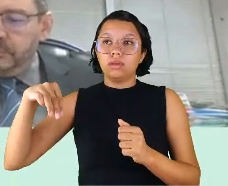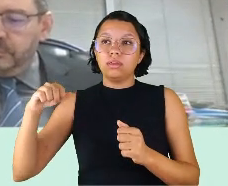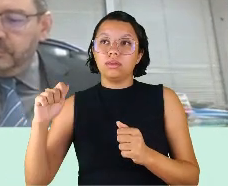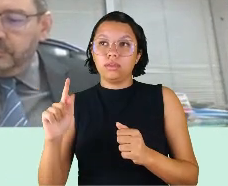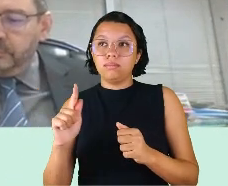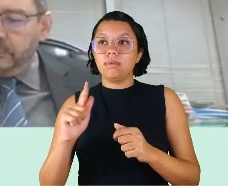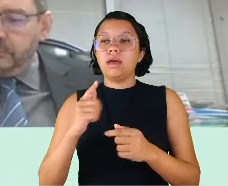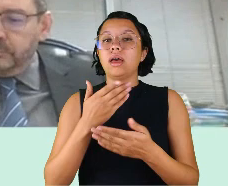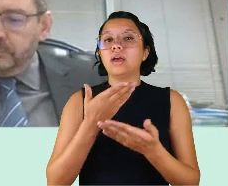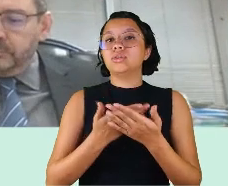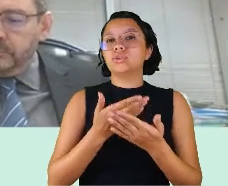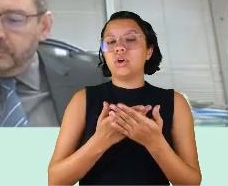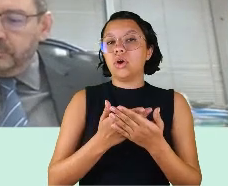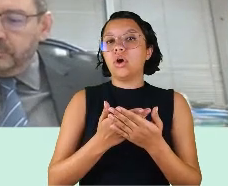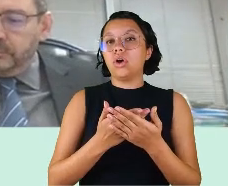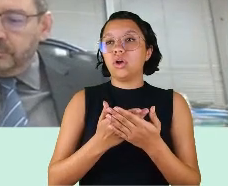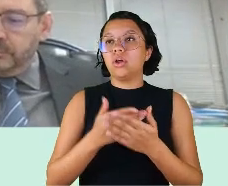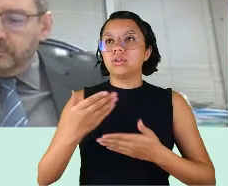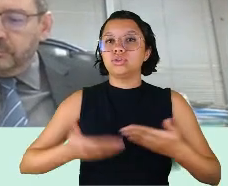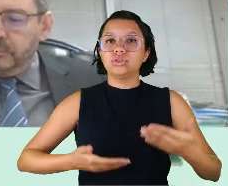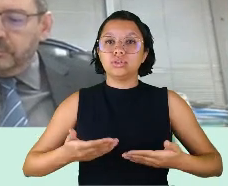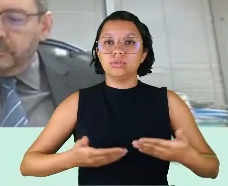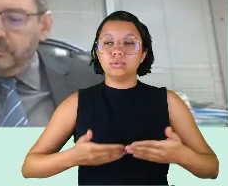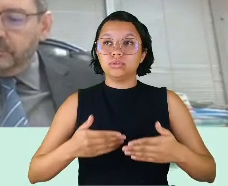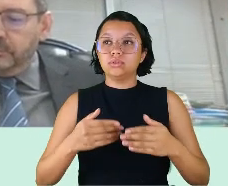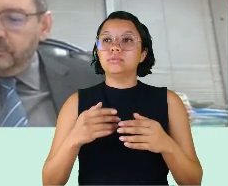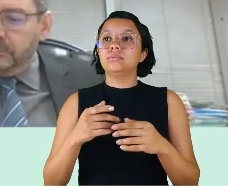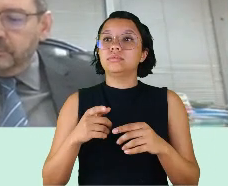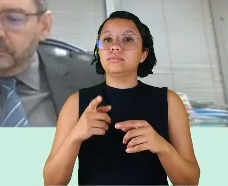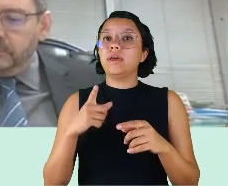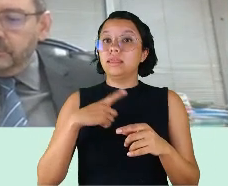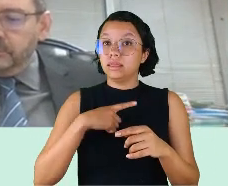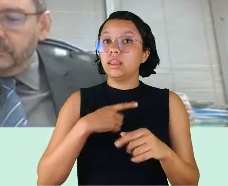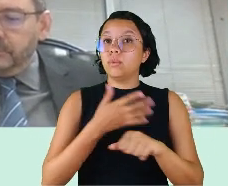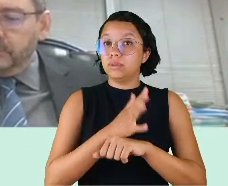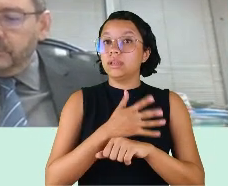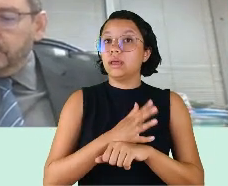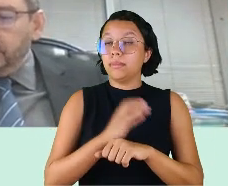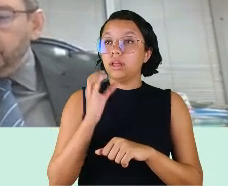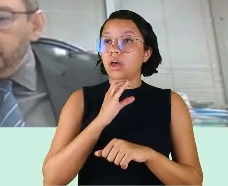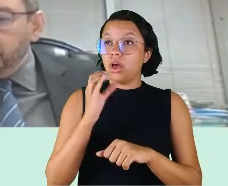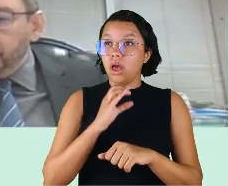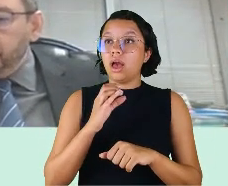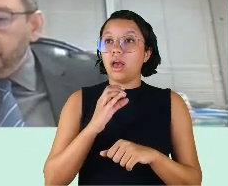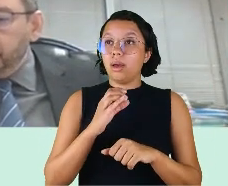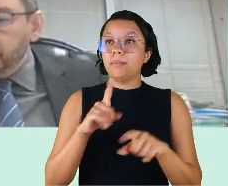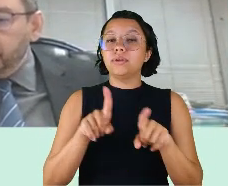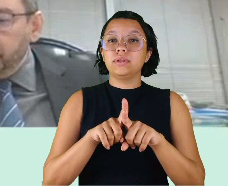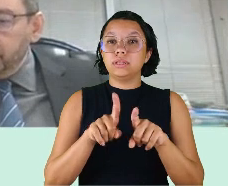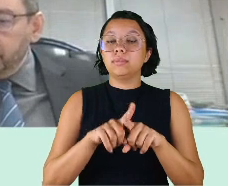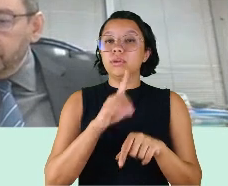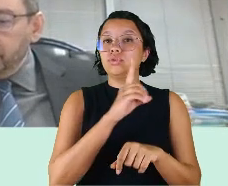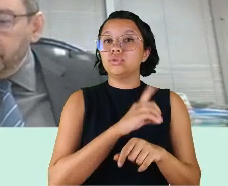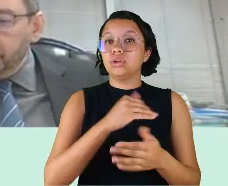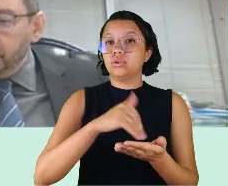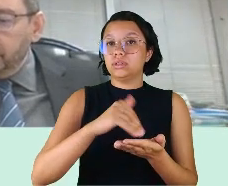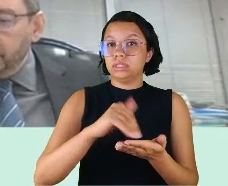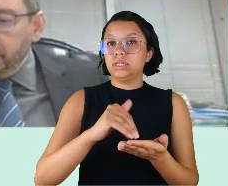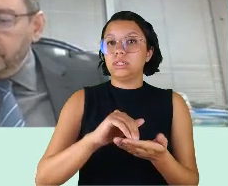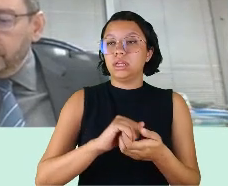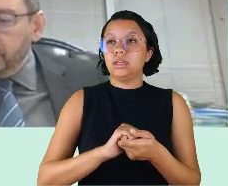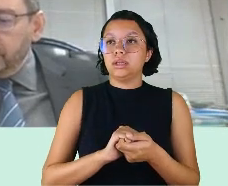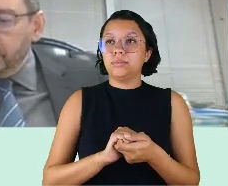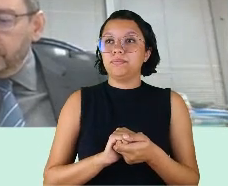EMAG, a Escola de Servidores. Inclusive, haverá um treinamento em breve para o juiz e o respectivo diretor de